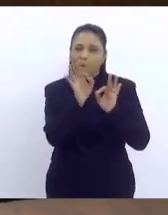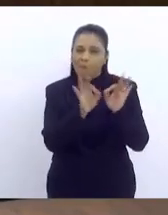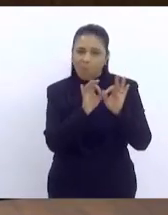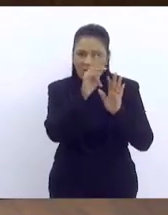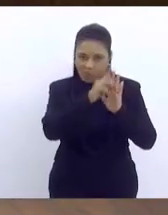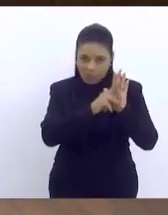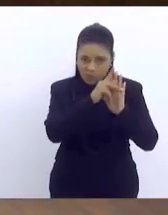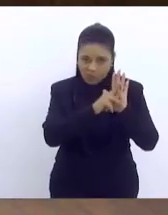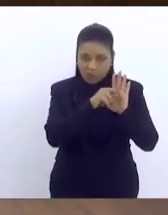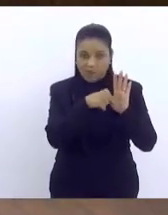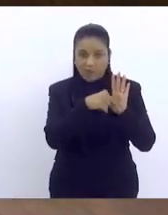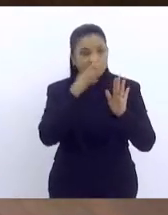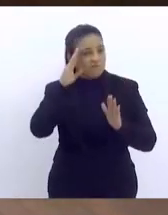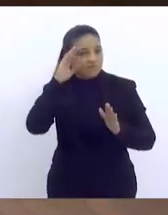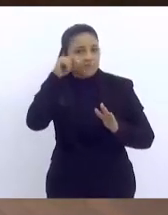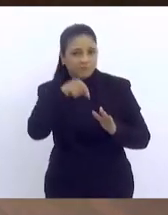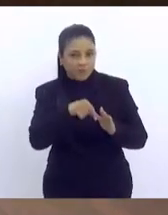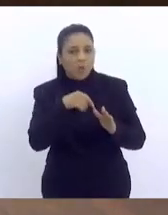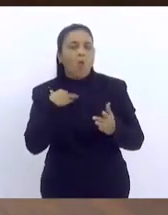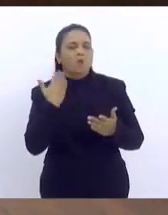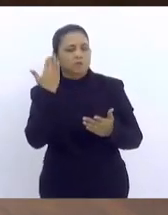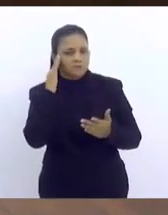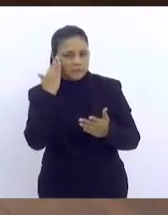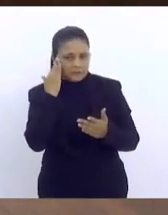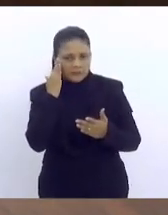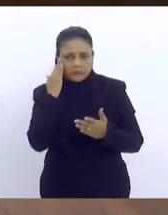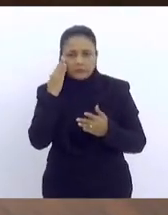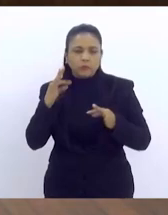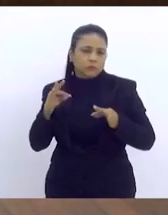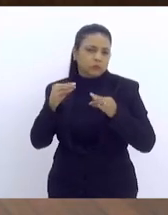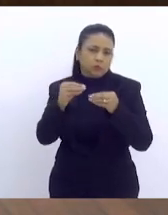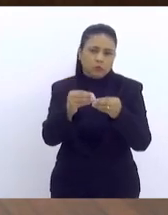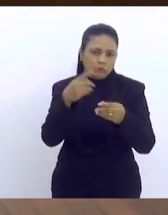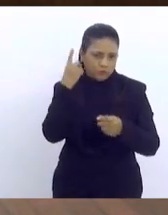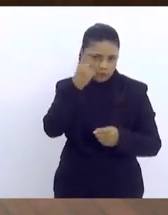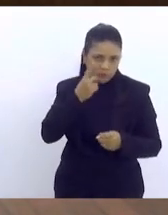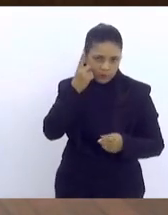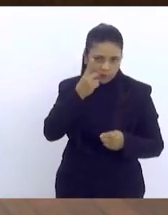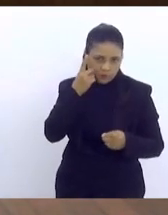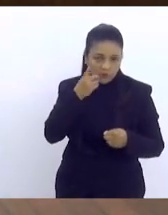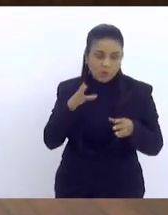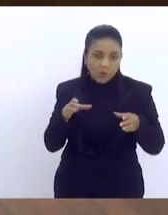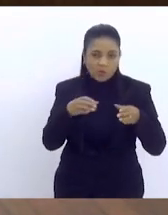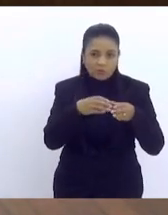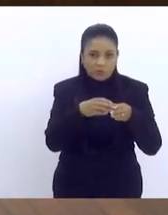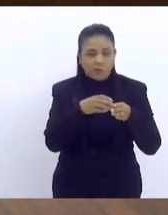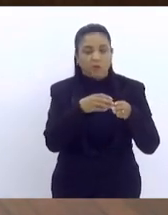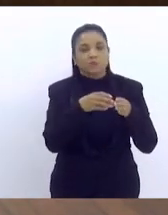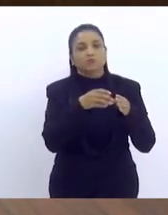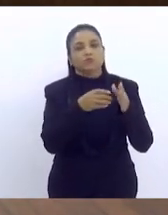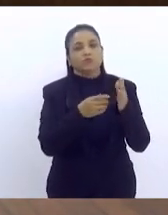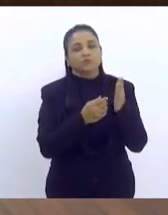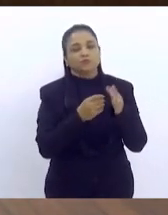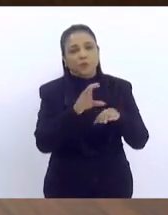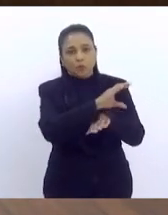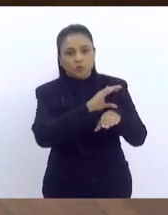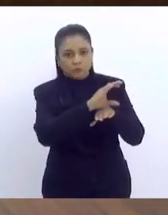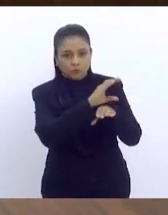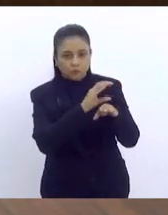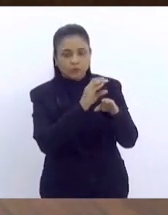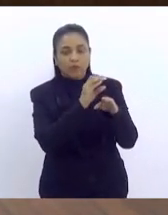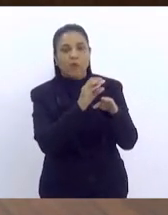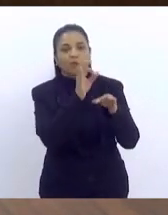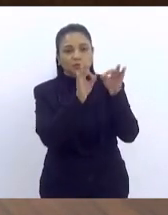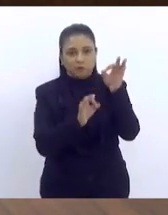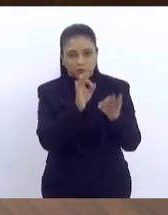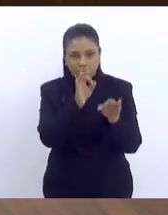a gente compreende essa parametrização para todos os deputados que a comissão de constituição e justiça está estabelecendo e